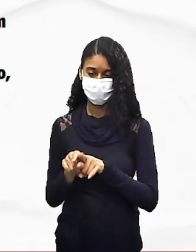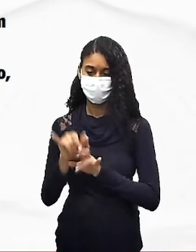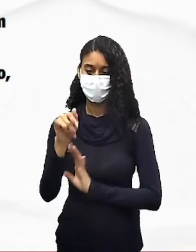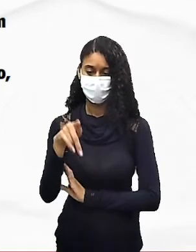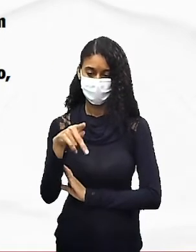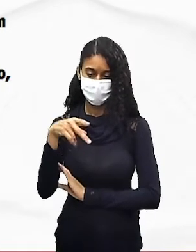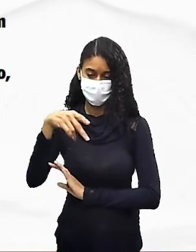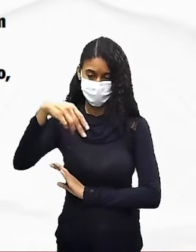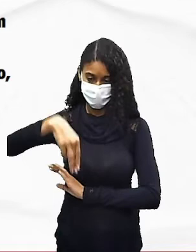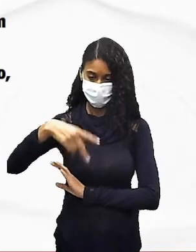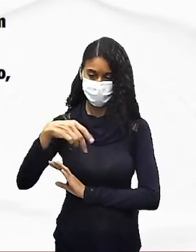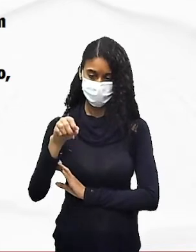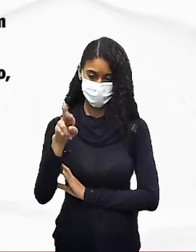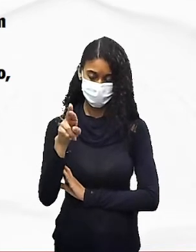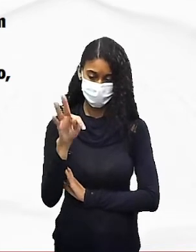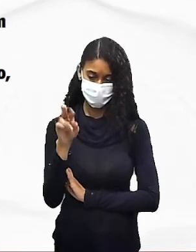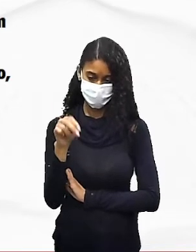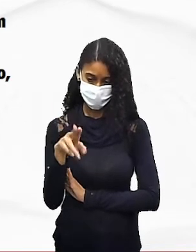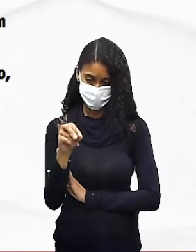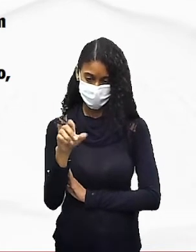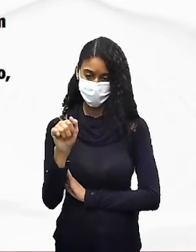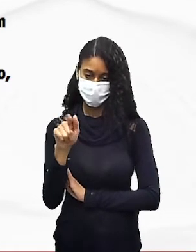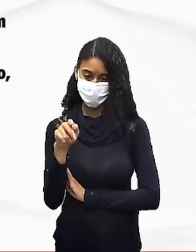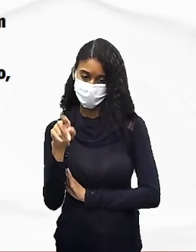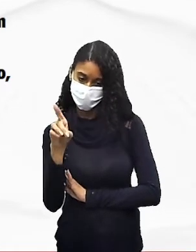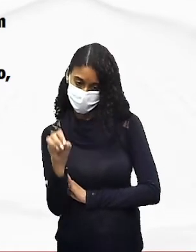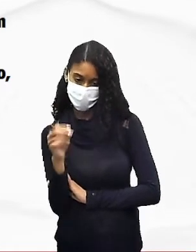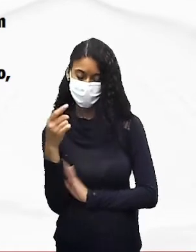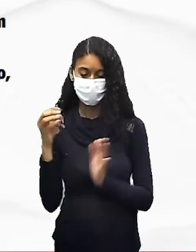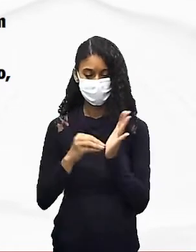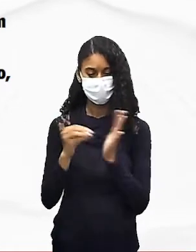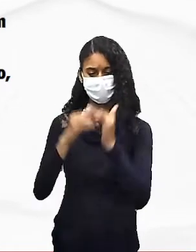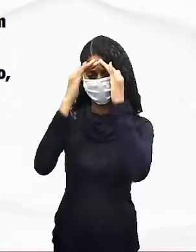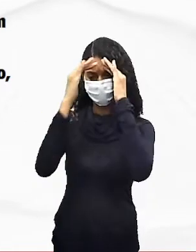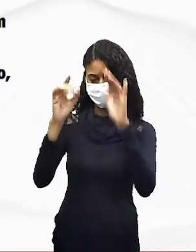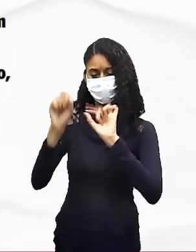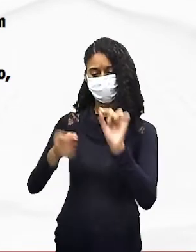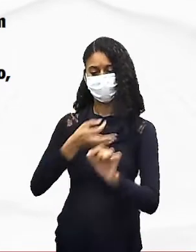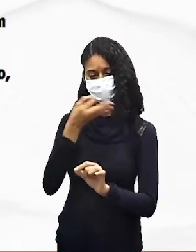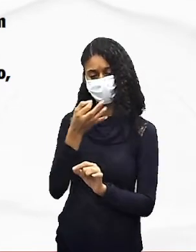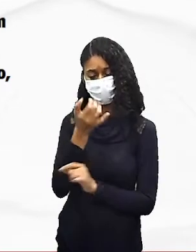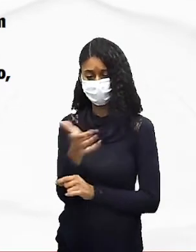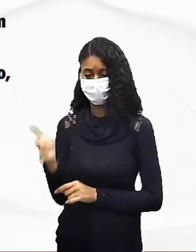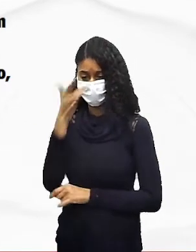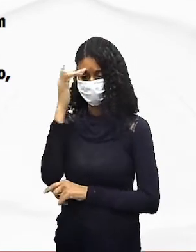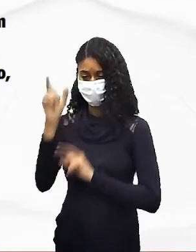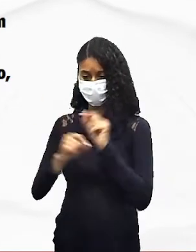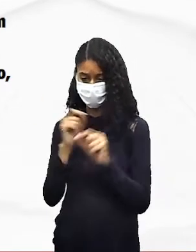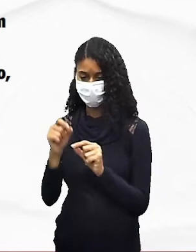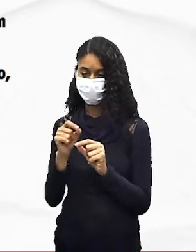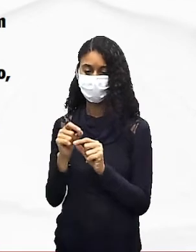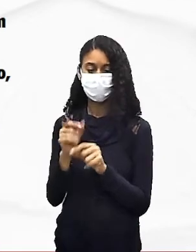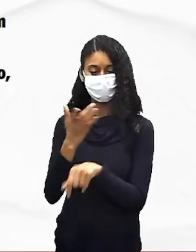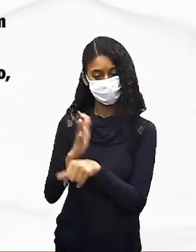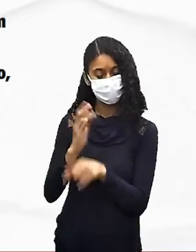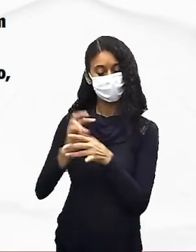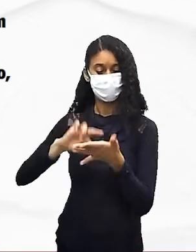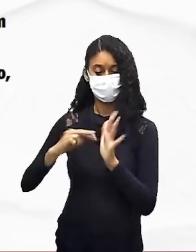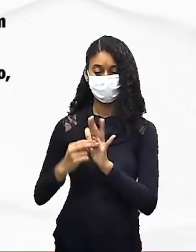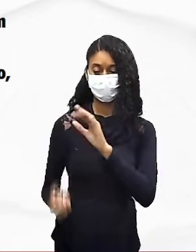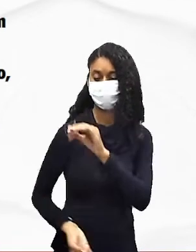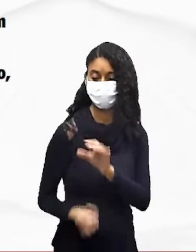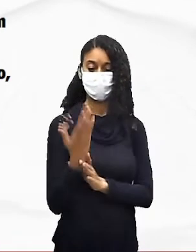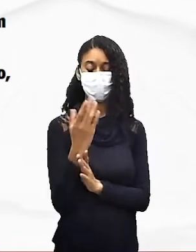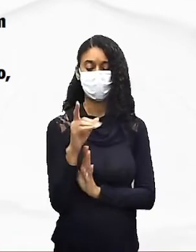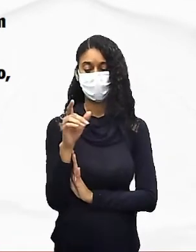de palavra inventada, e, como adiante se verá, embirrando o hipotrélico em não